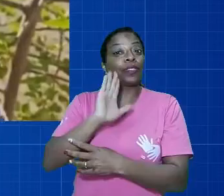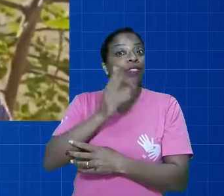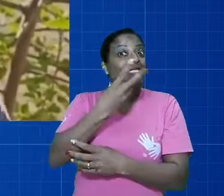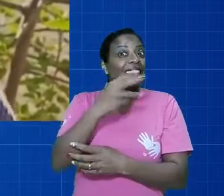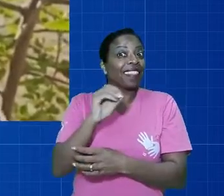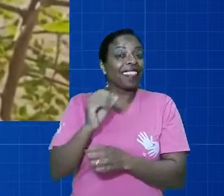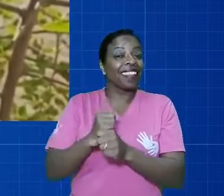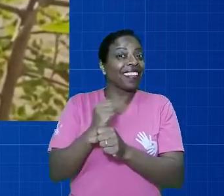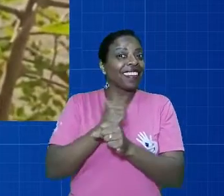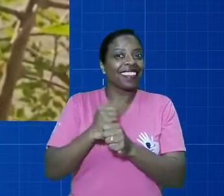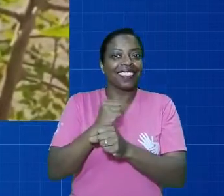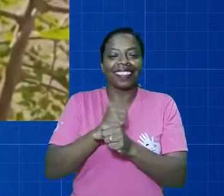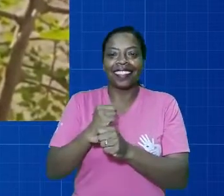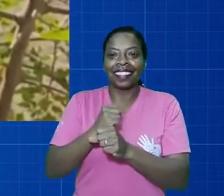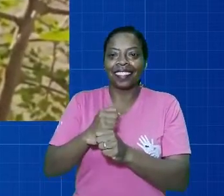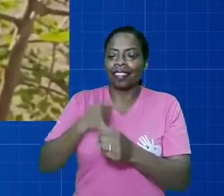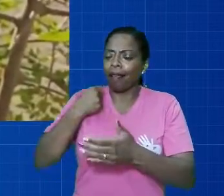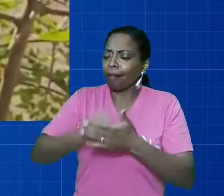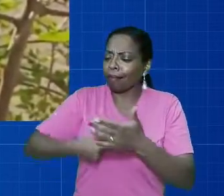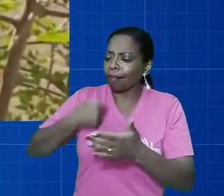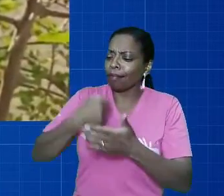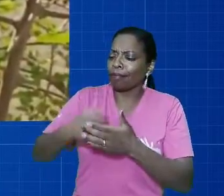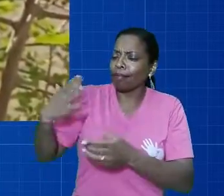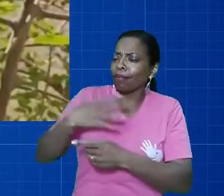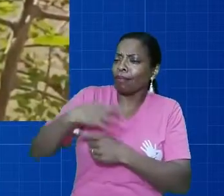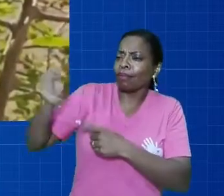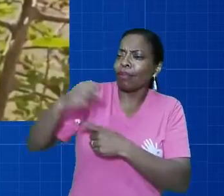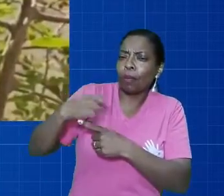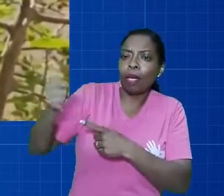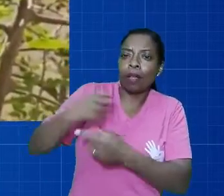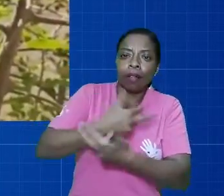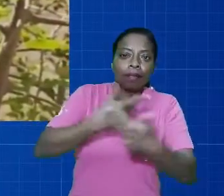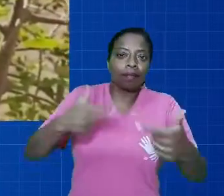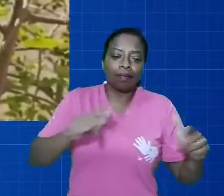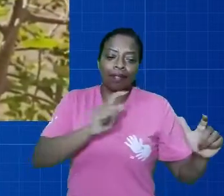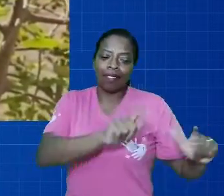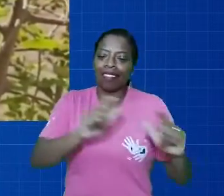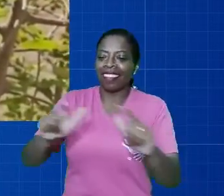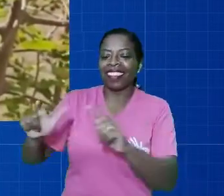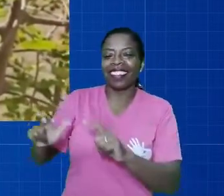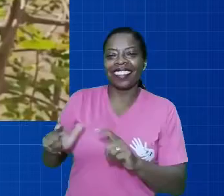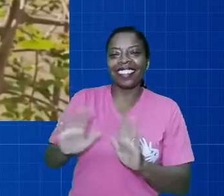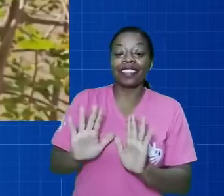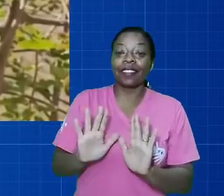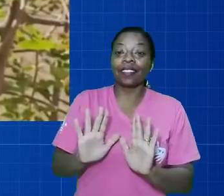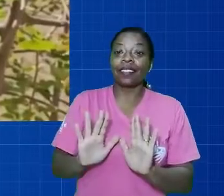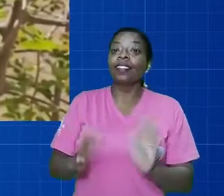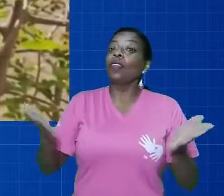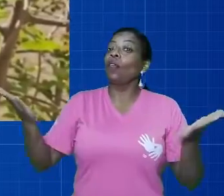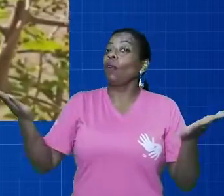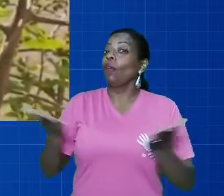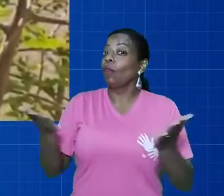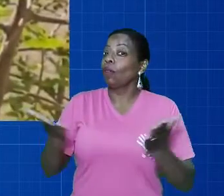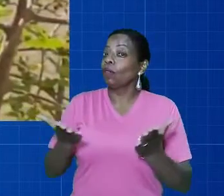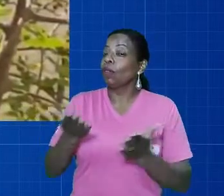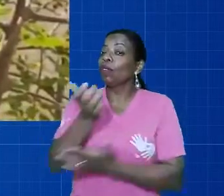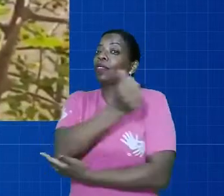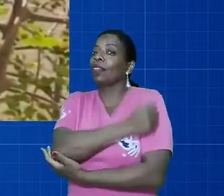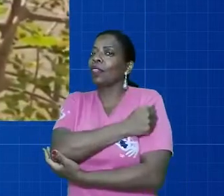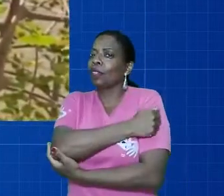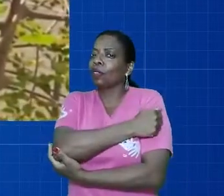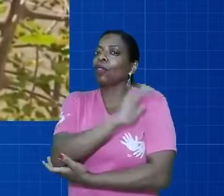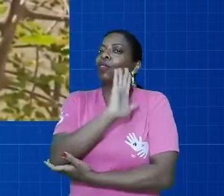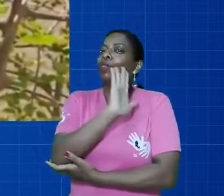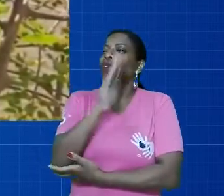isso são 30 anos. Então, a gente vem conquistando cada vez mais esse espaço. E hoje, esses alunos nossos